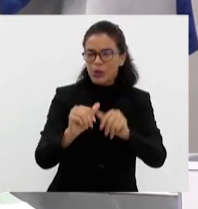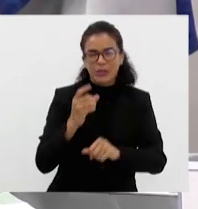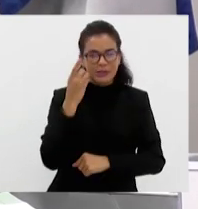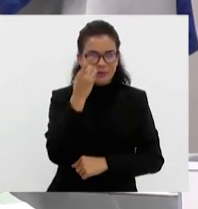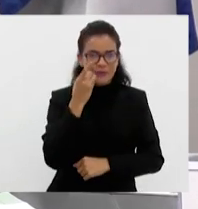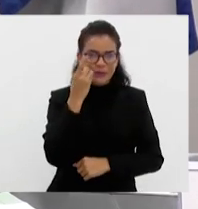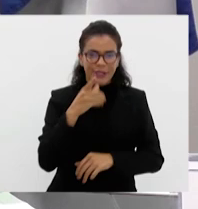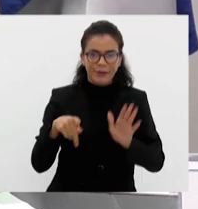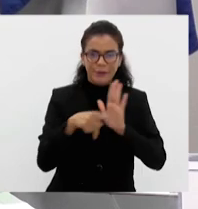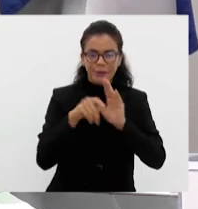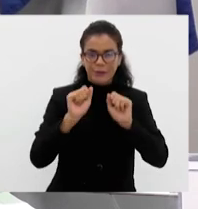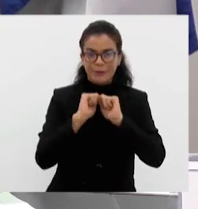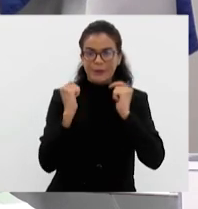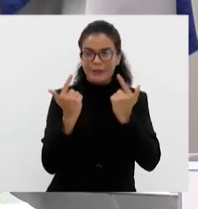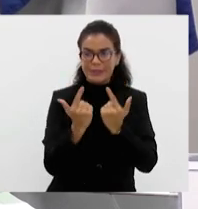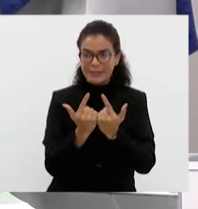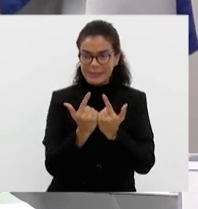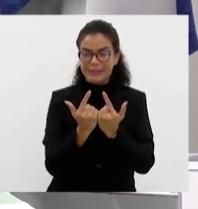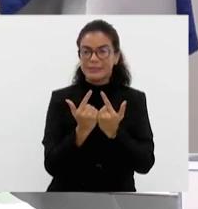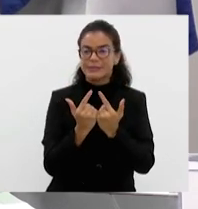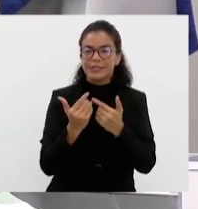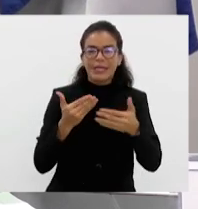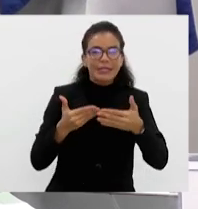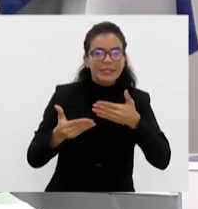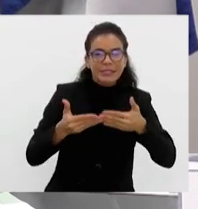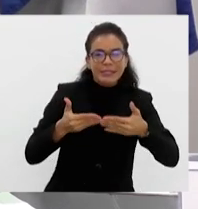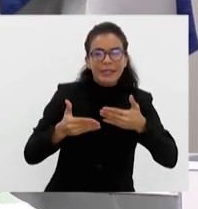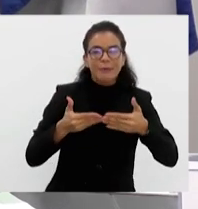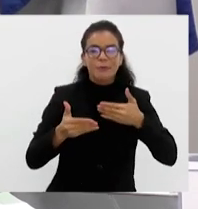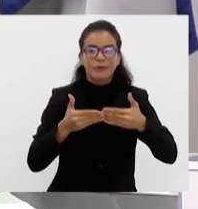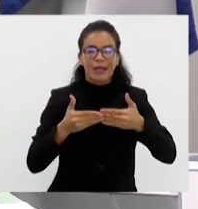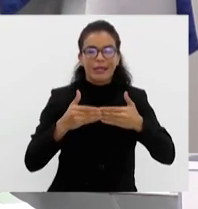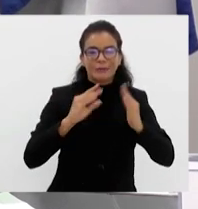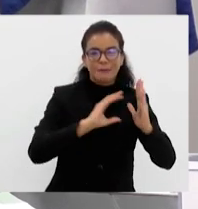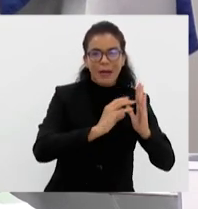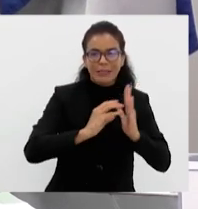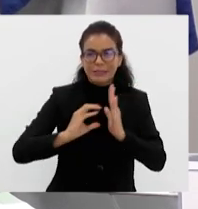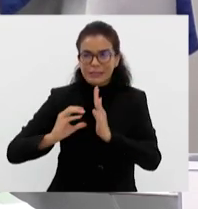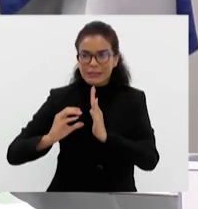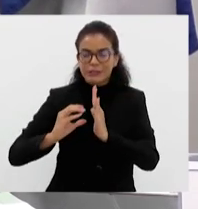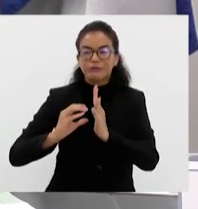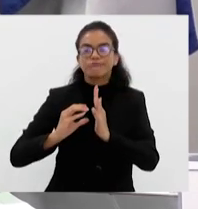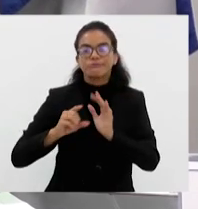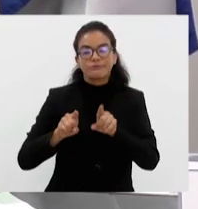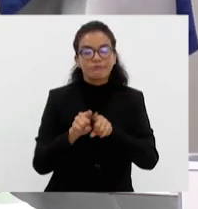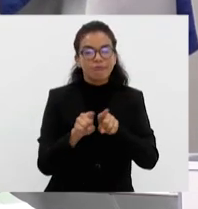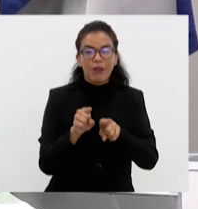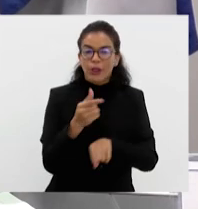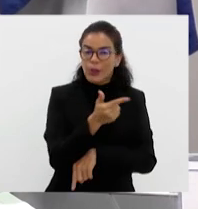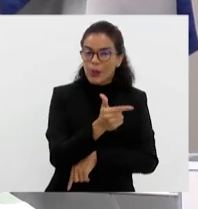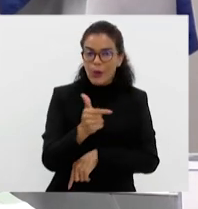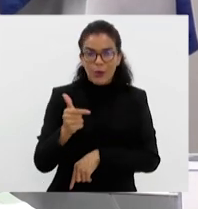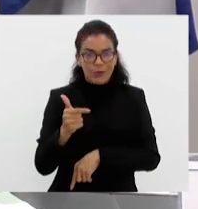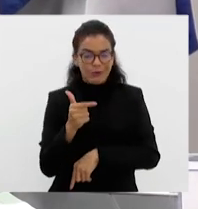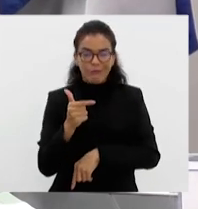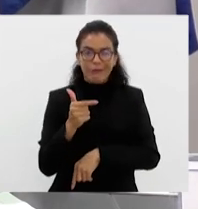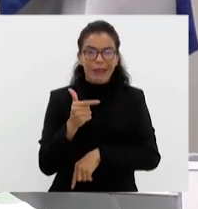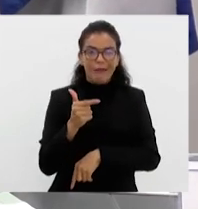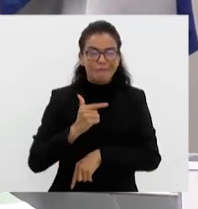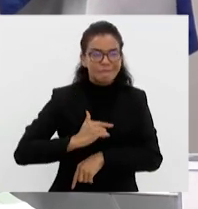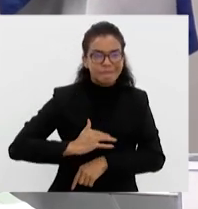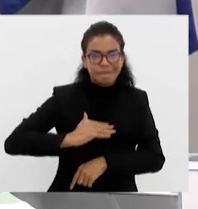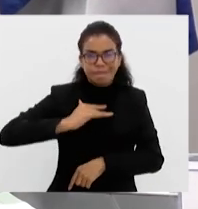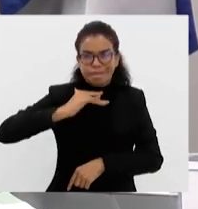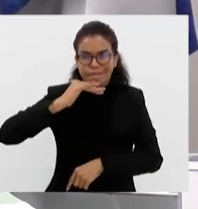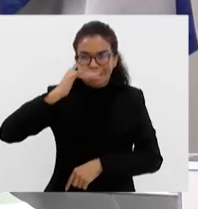Casa, que, de fato, independente das vertentes ideológicas, não teve exploração midiática do fato por ninguém,